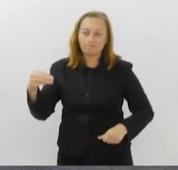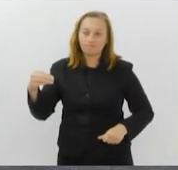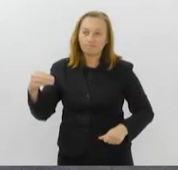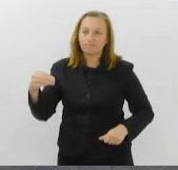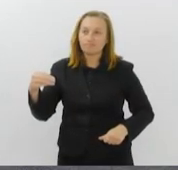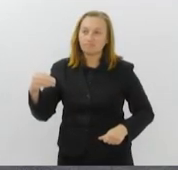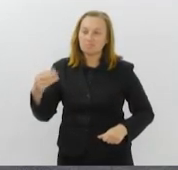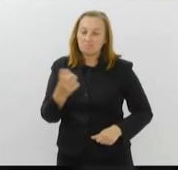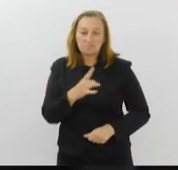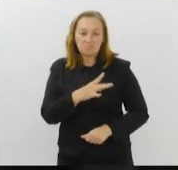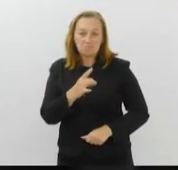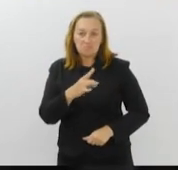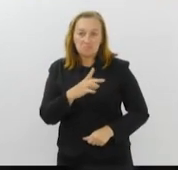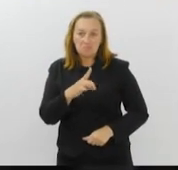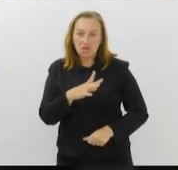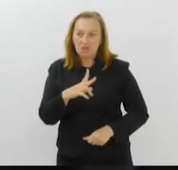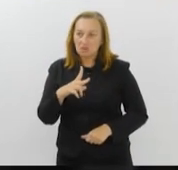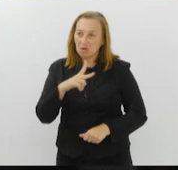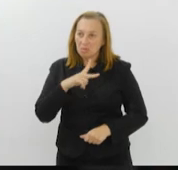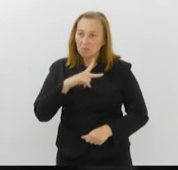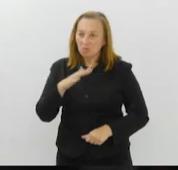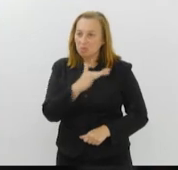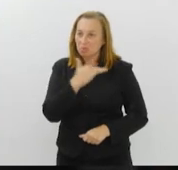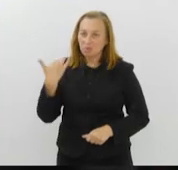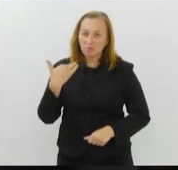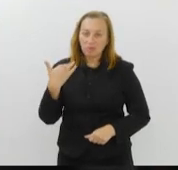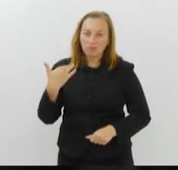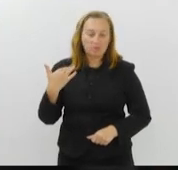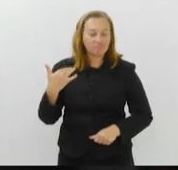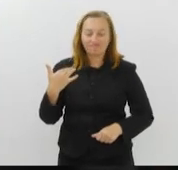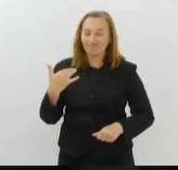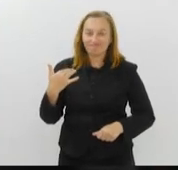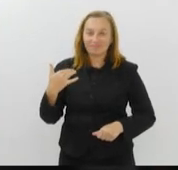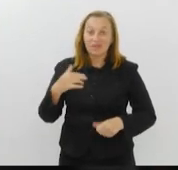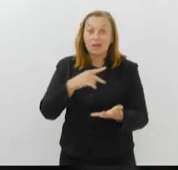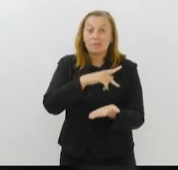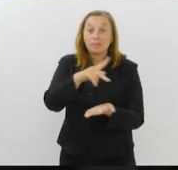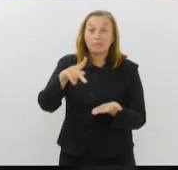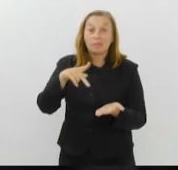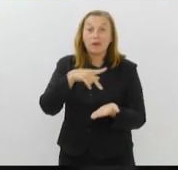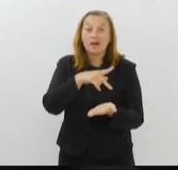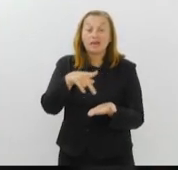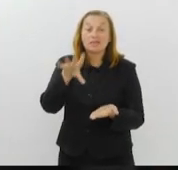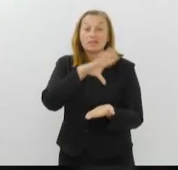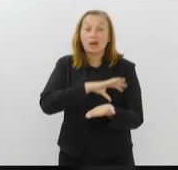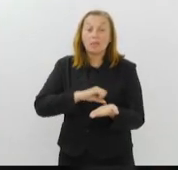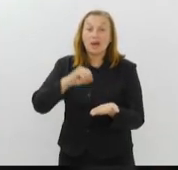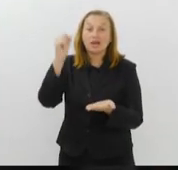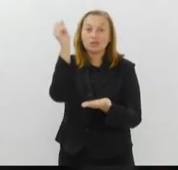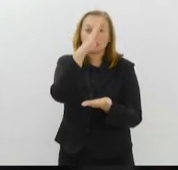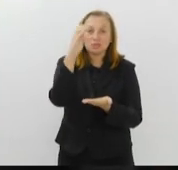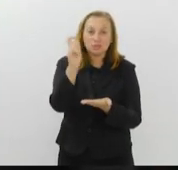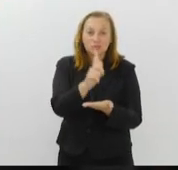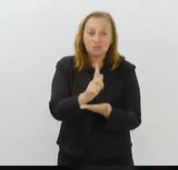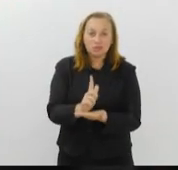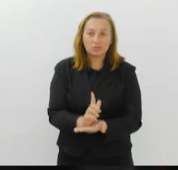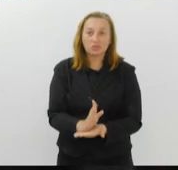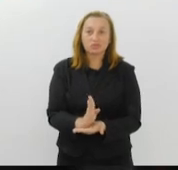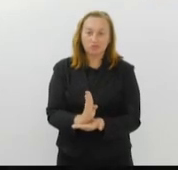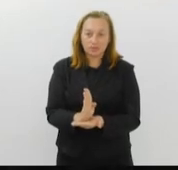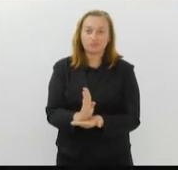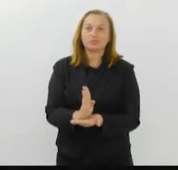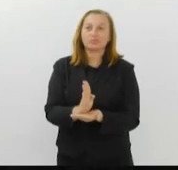a luta nem que ninguem de adora a própria morte Terra adorada entre outras